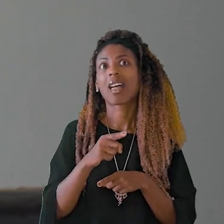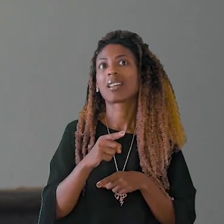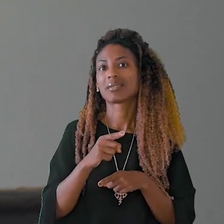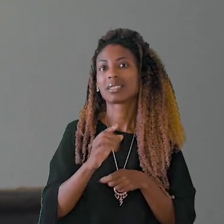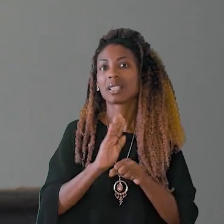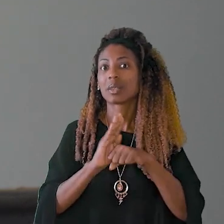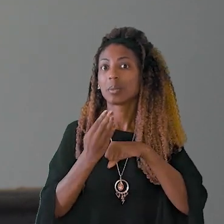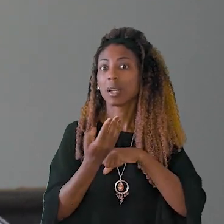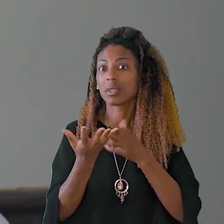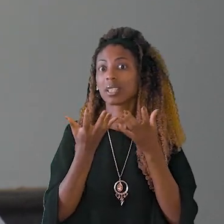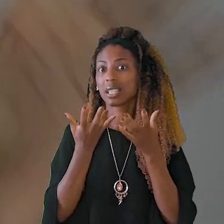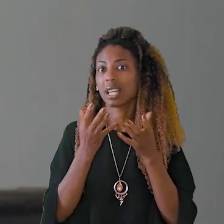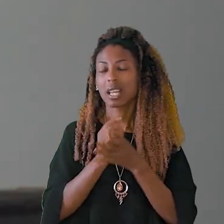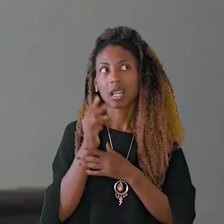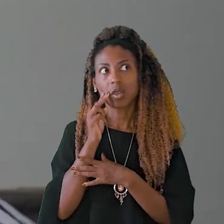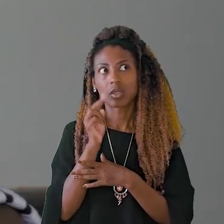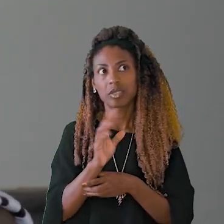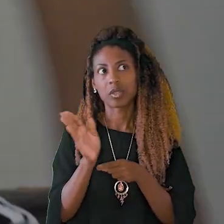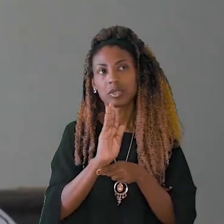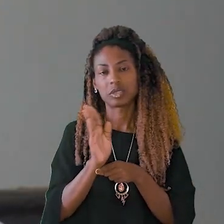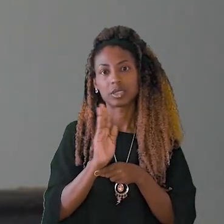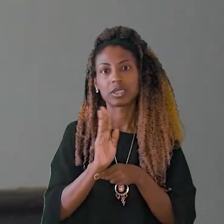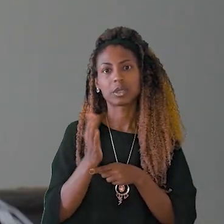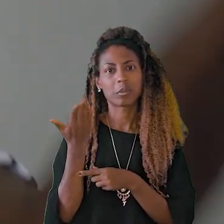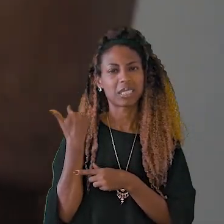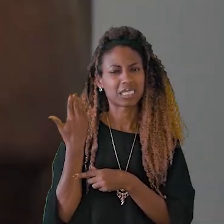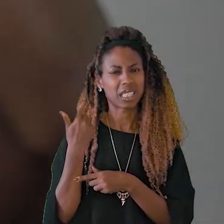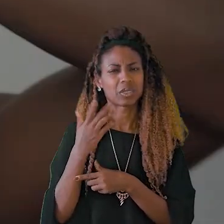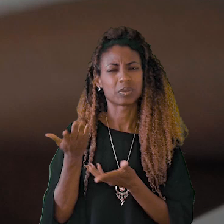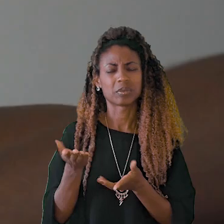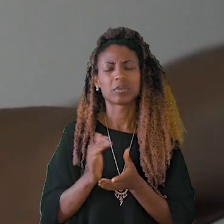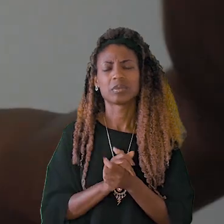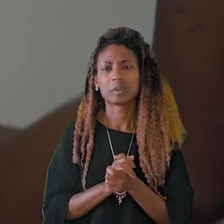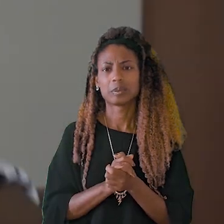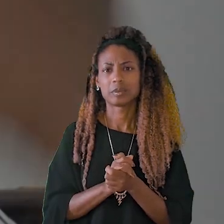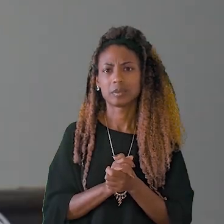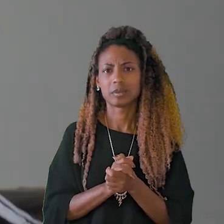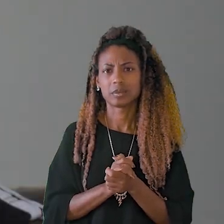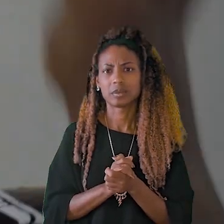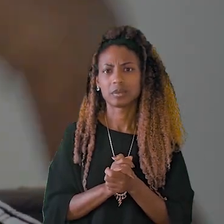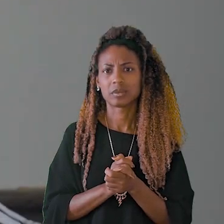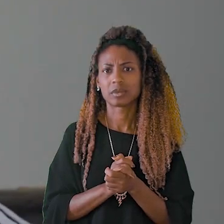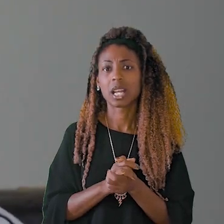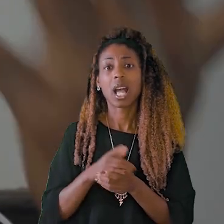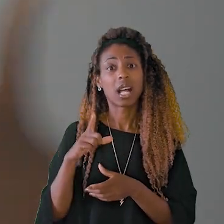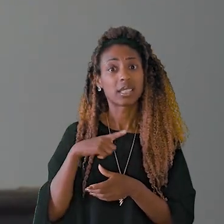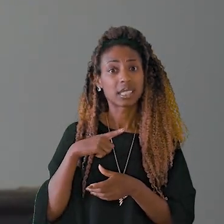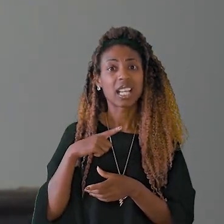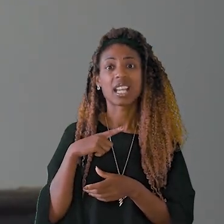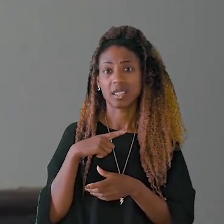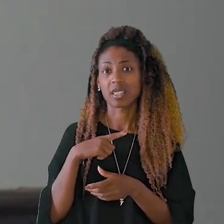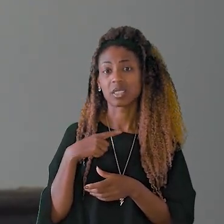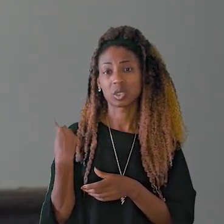Né? Então, assim, quando eu vi esses vídeos dela, desde a época de Destiny Child, até ela, o solo dela, até o processo dela